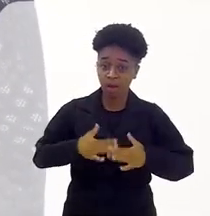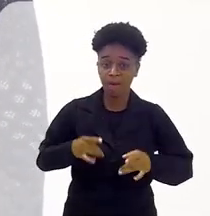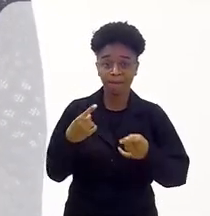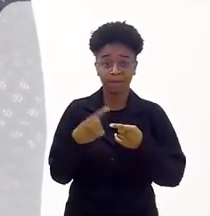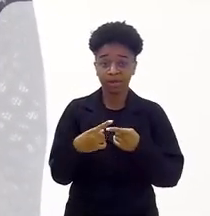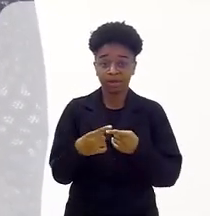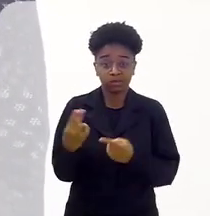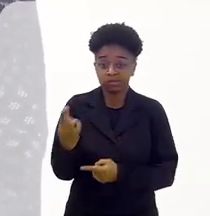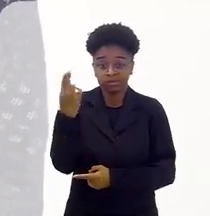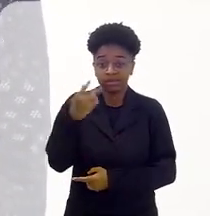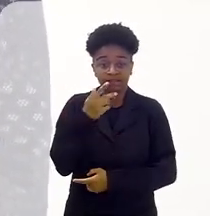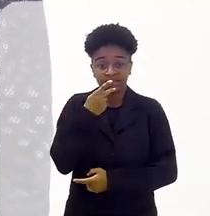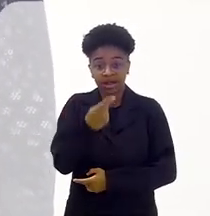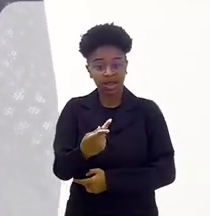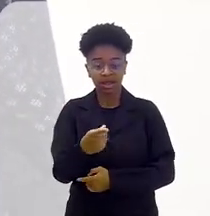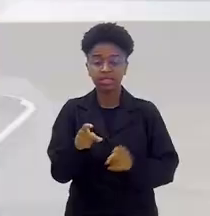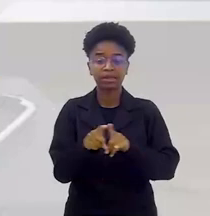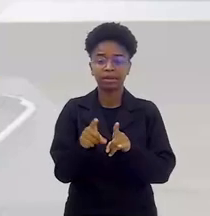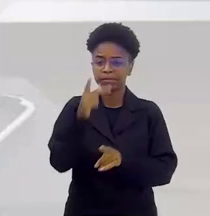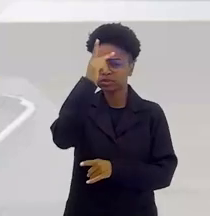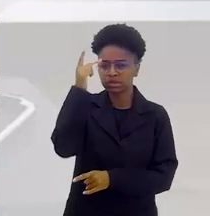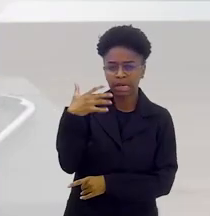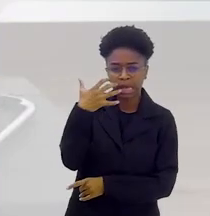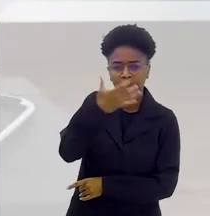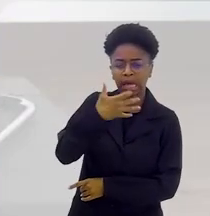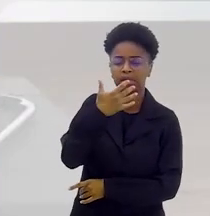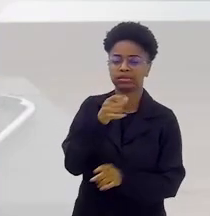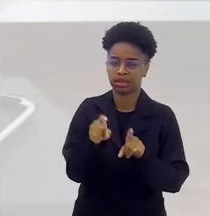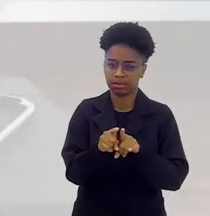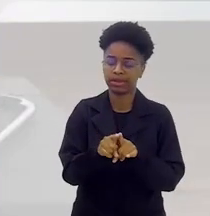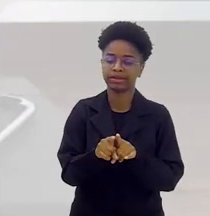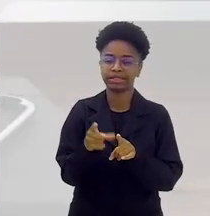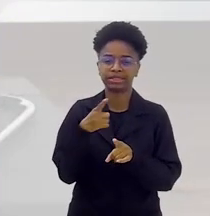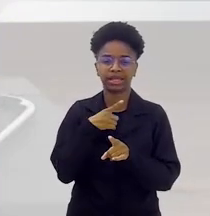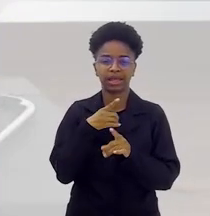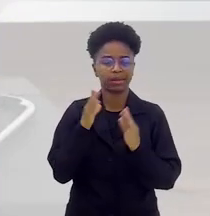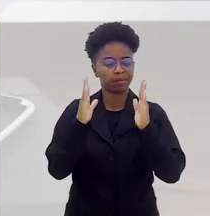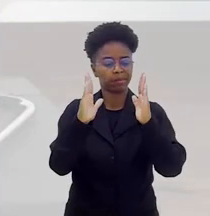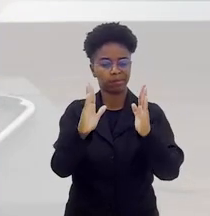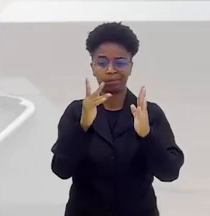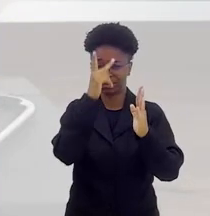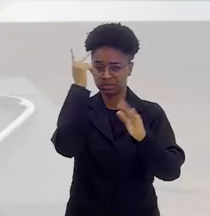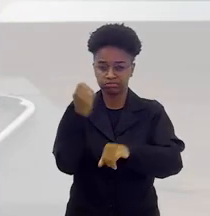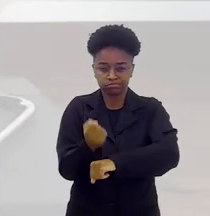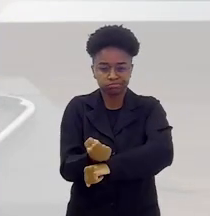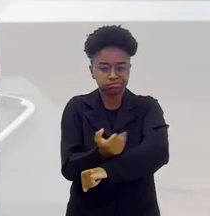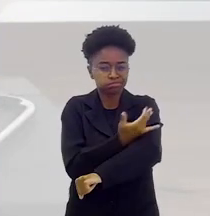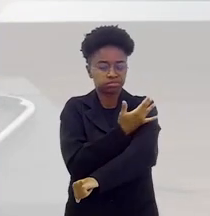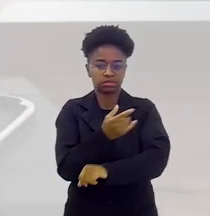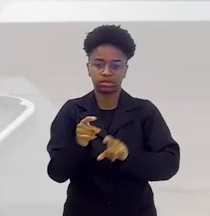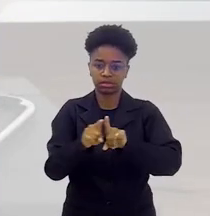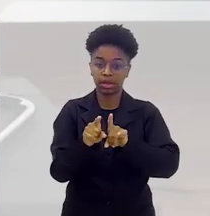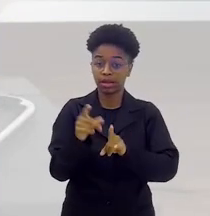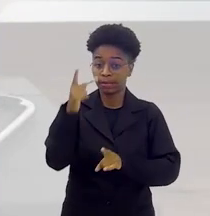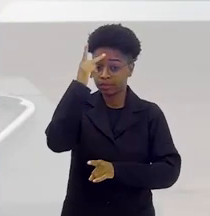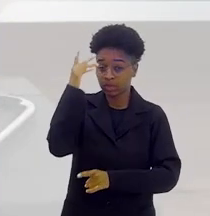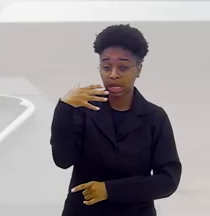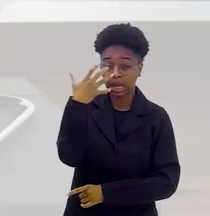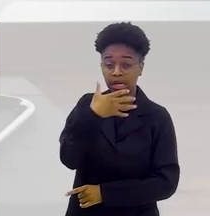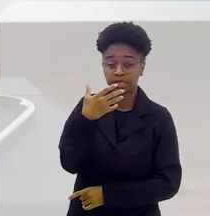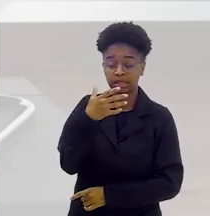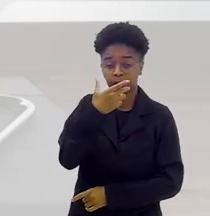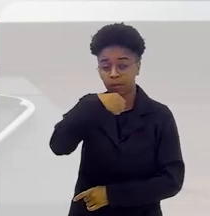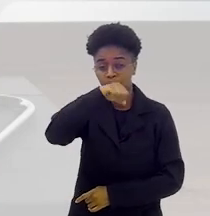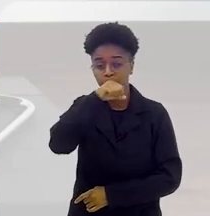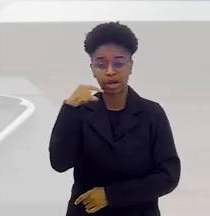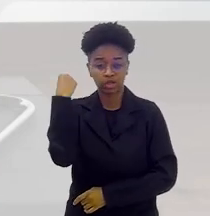para sentar, porque não dá para falar. E os cantores líricos também. Tem uma cena também que comove muito, é um cantor lírico canta o